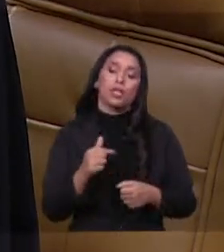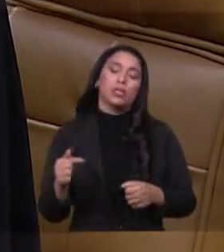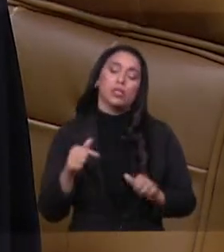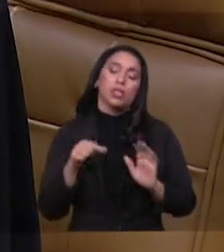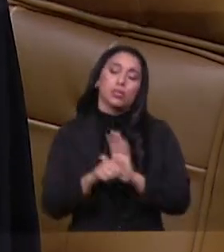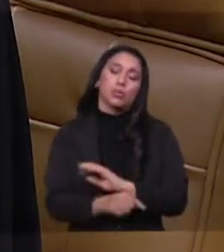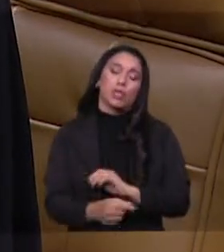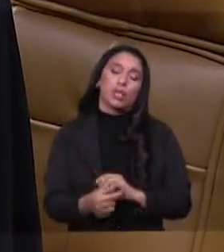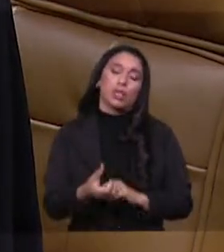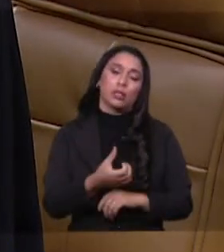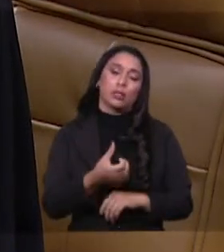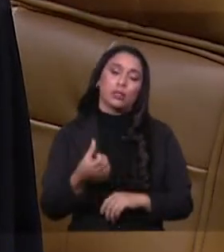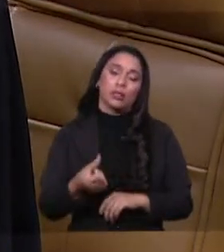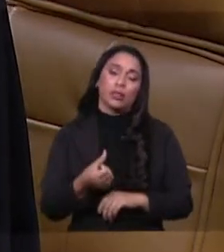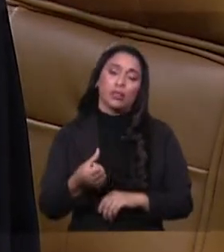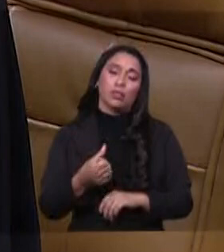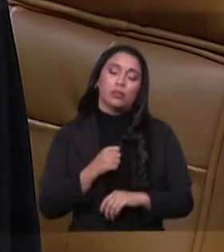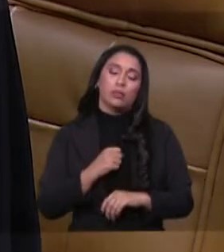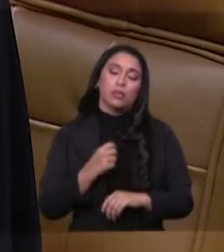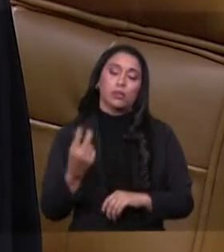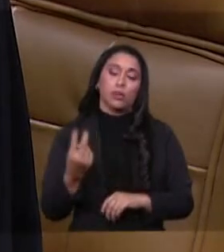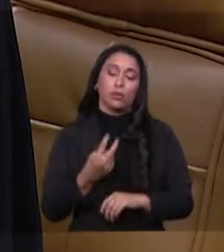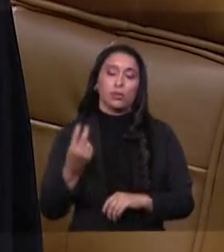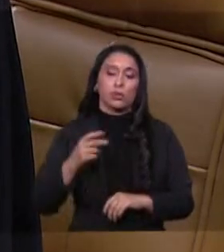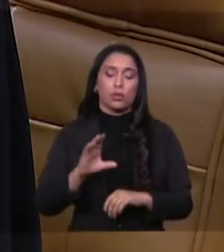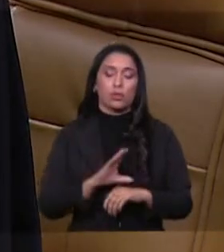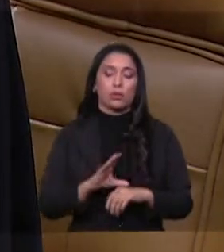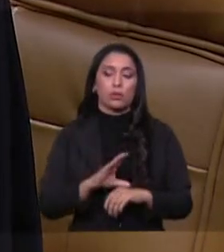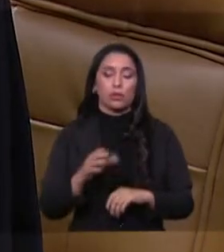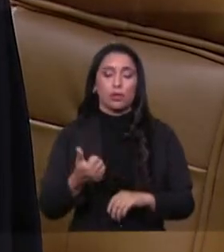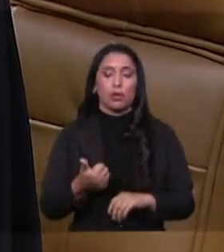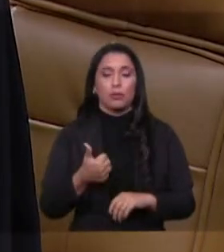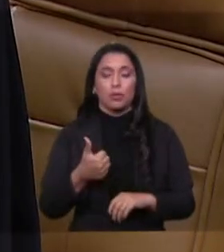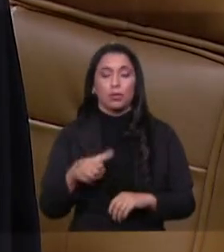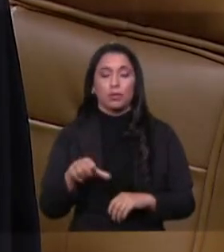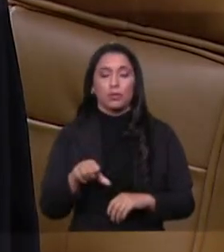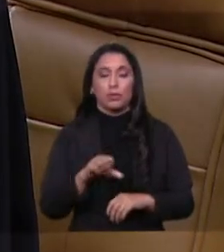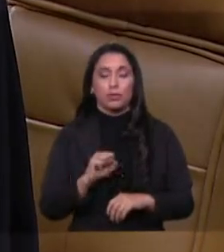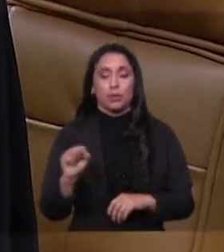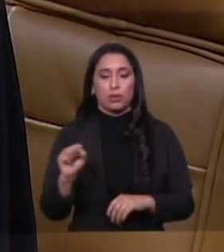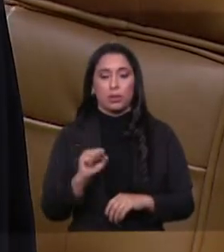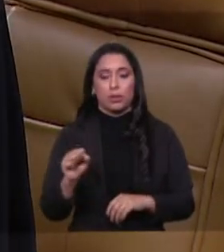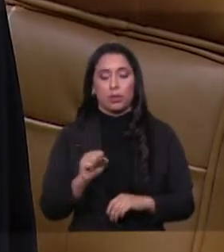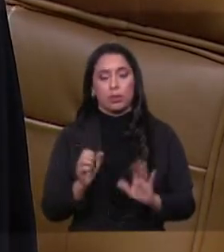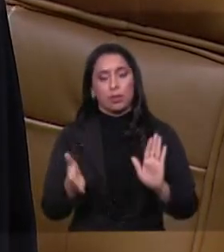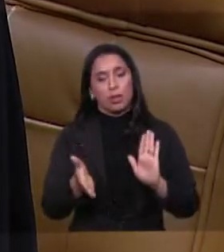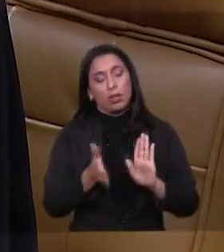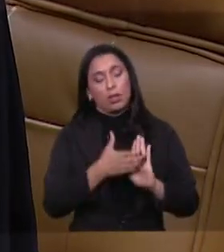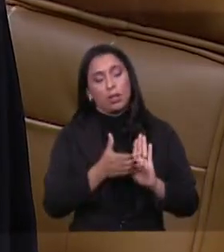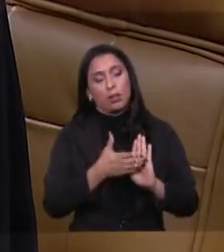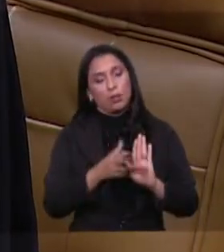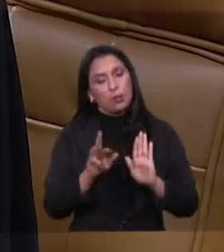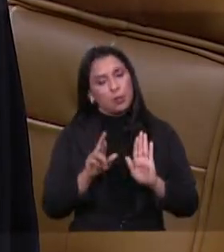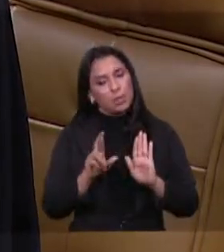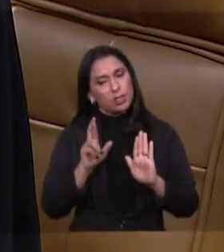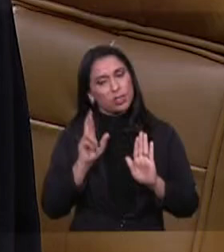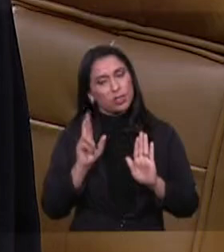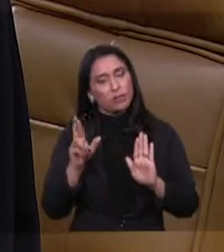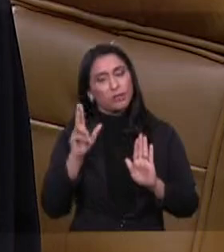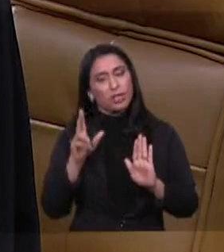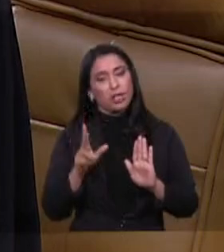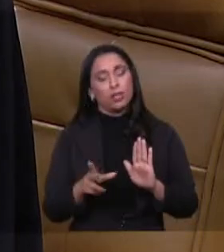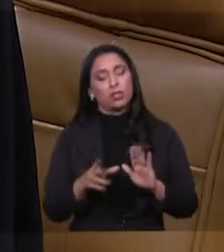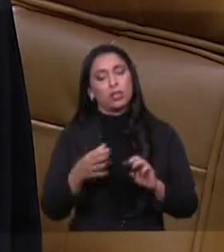parágrafo 6º, ambos da Constituição de 1988. Então, aqui é uma proposta um pouco diferente